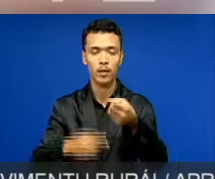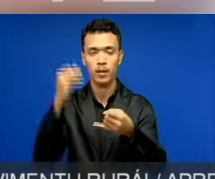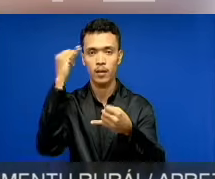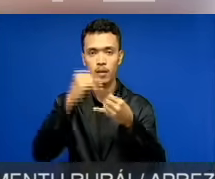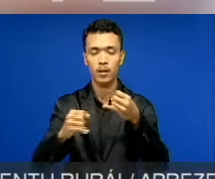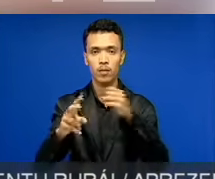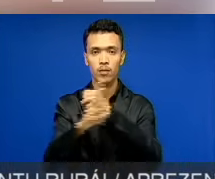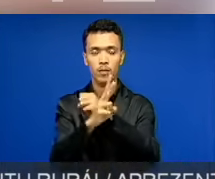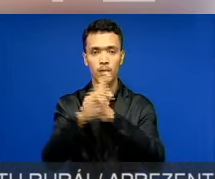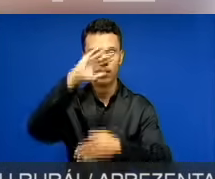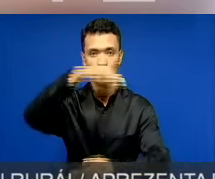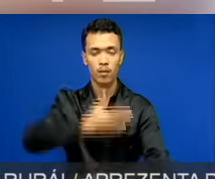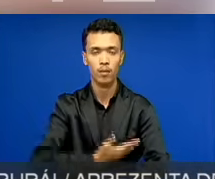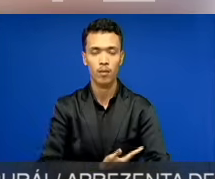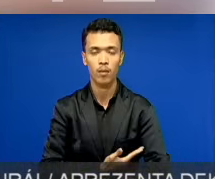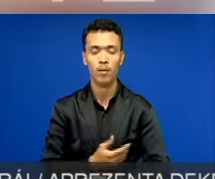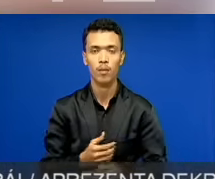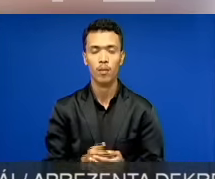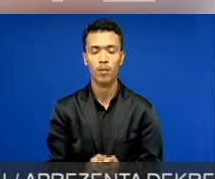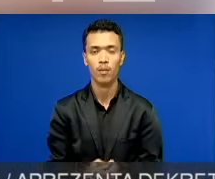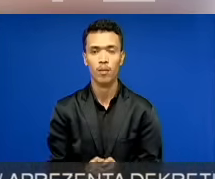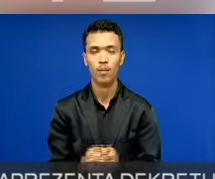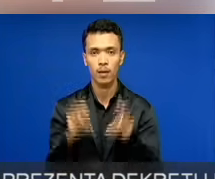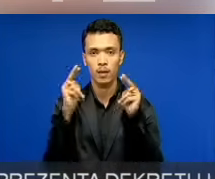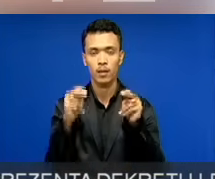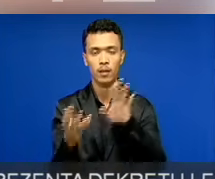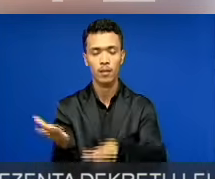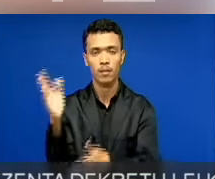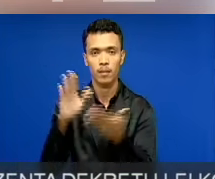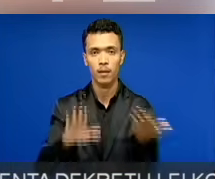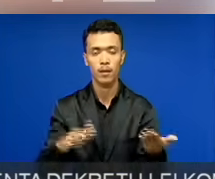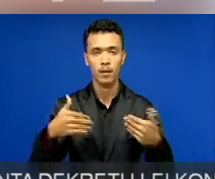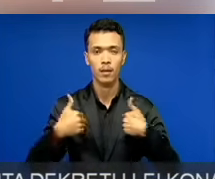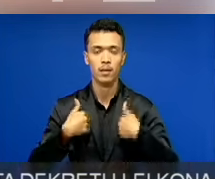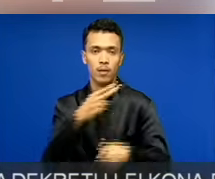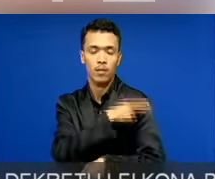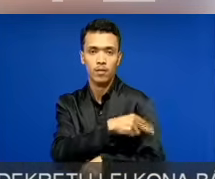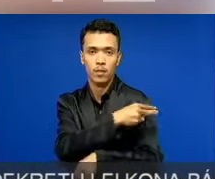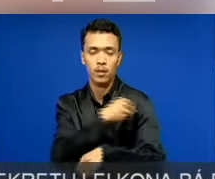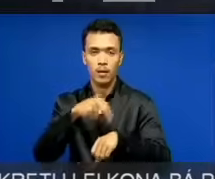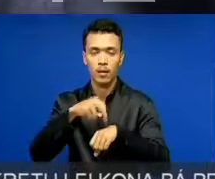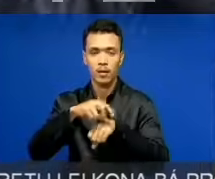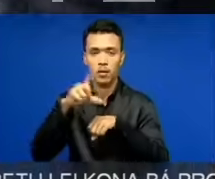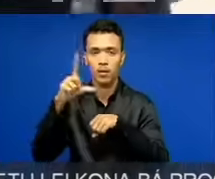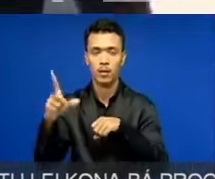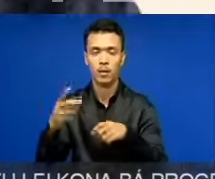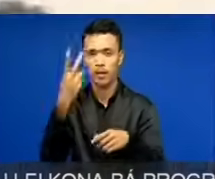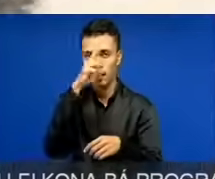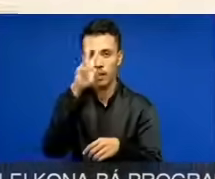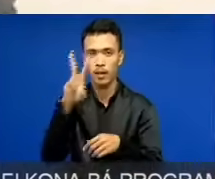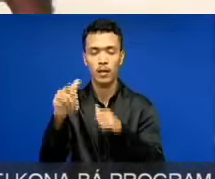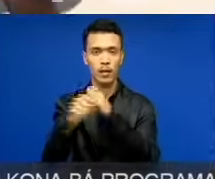Icojumai. Vítima de Oan, Nitúcia Fangidae Soares, tem que lá convida e ao Hospital Nacional Guido Valadares.